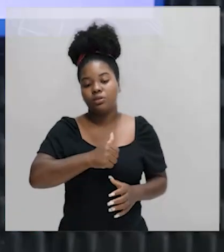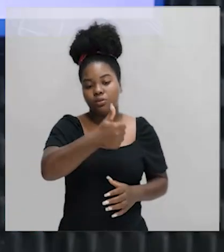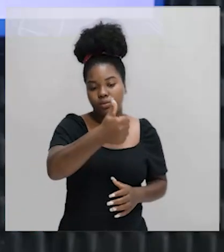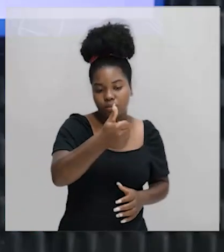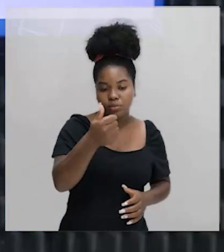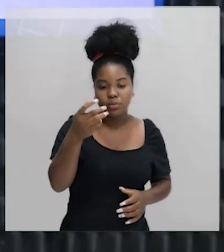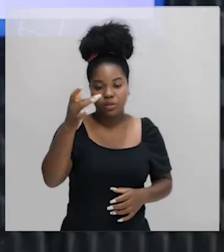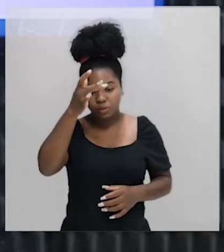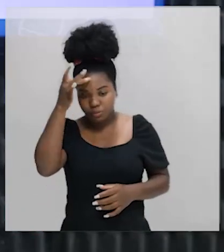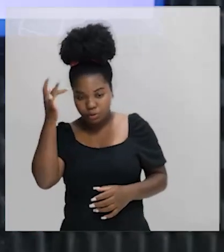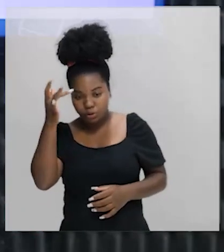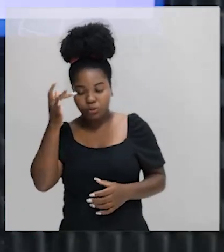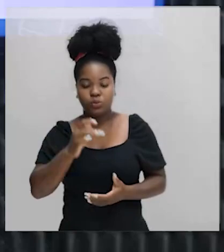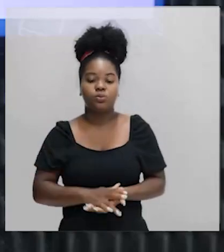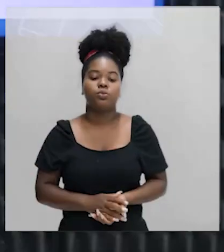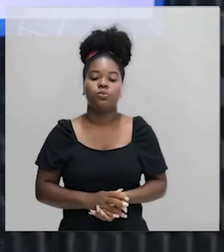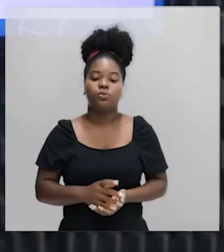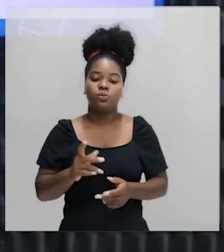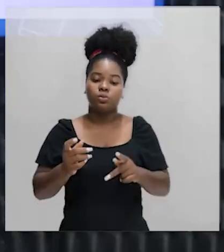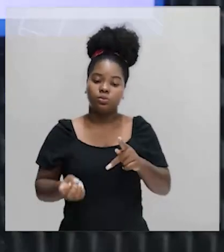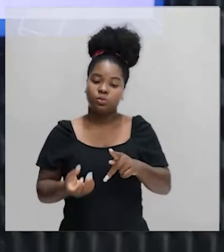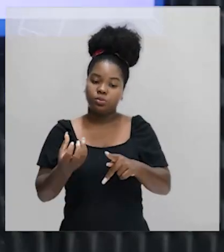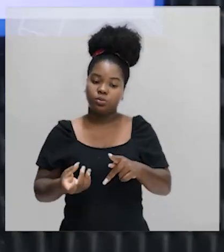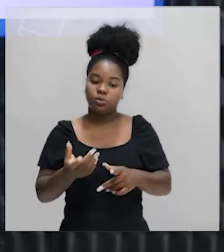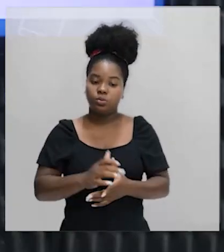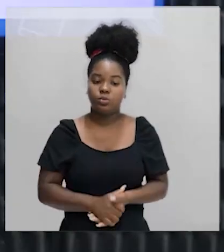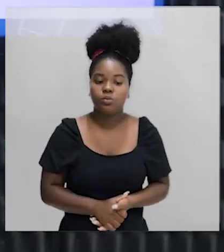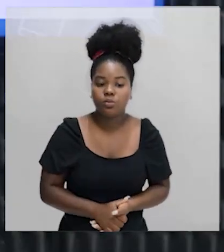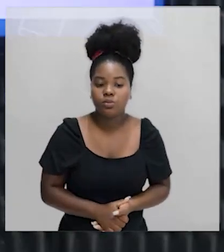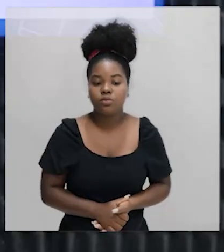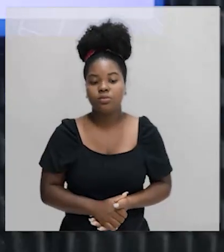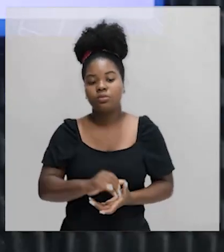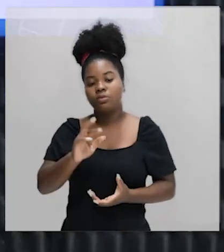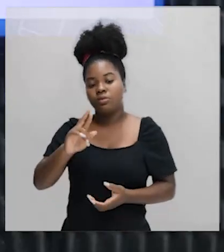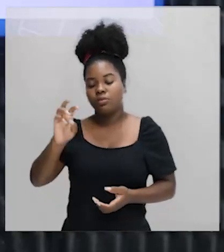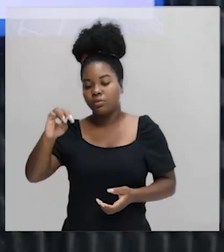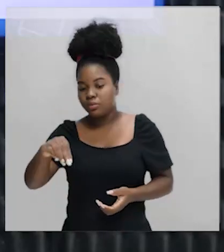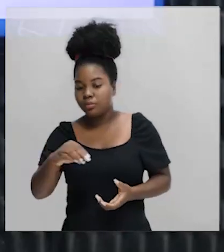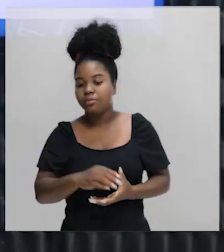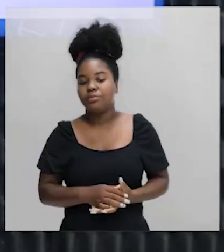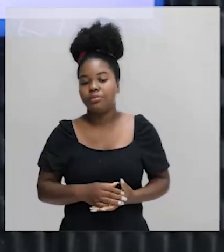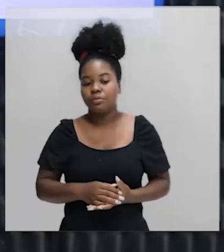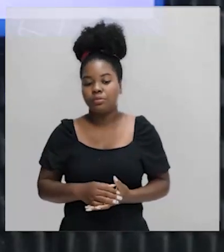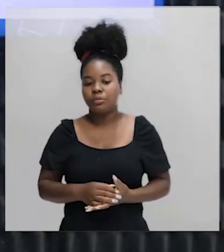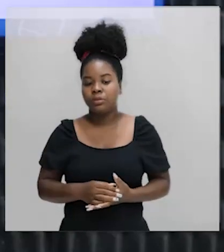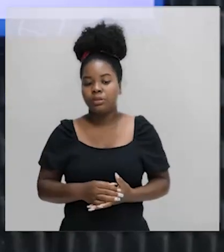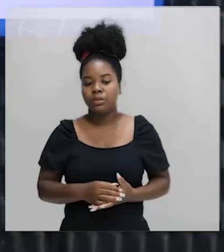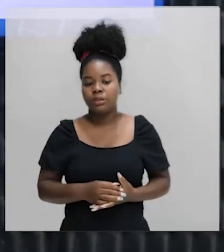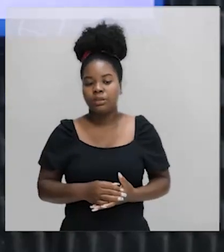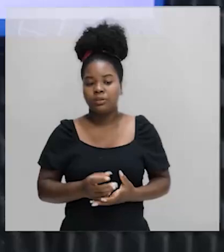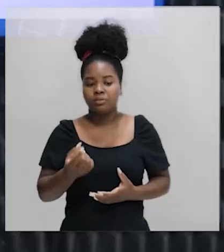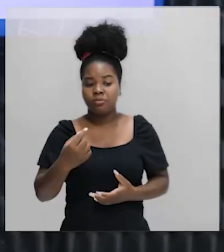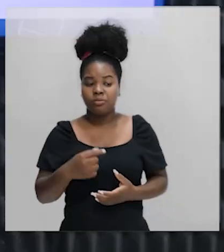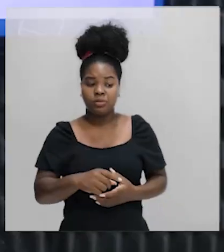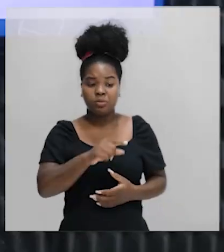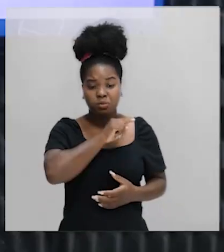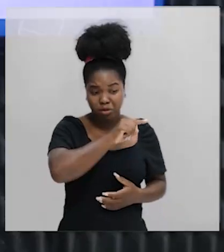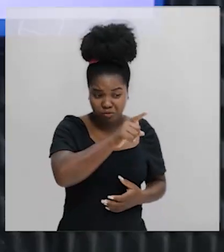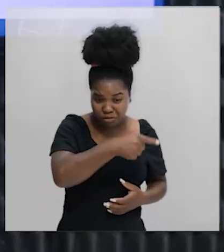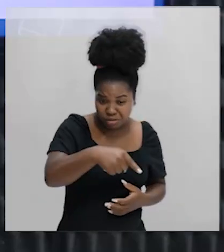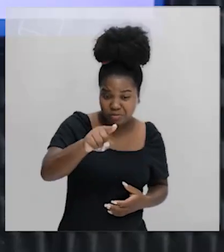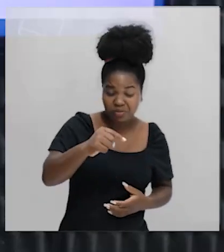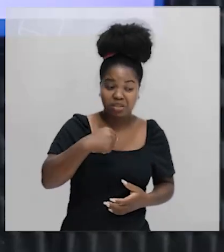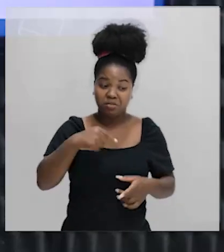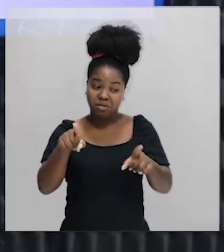pessoa do plural. Por irem, não quer dizer que eu também vá, né? Não é porque vocês vão, né, que eu